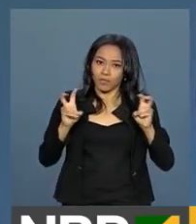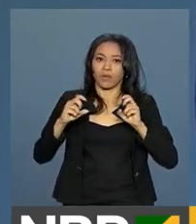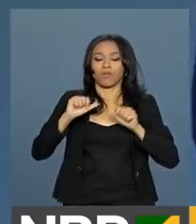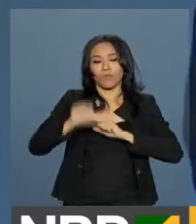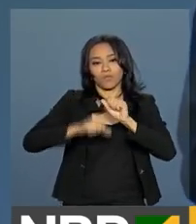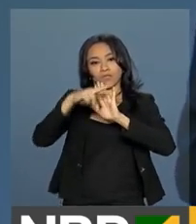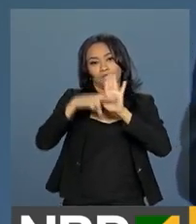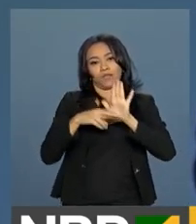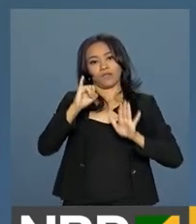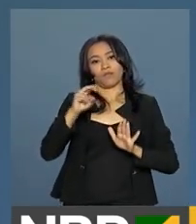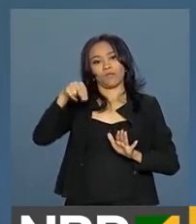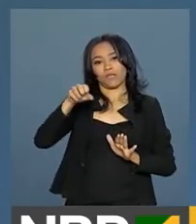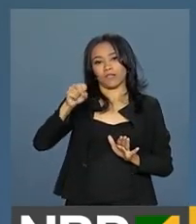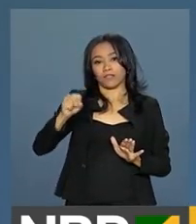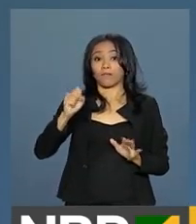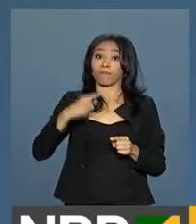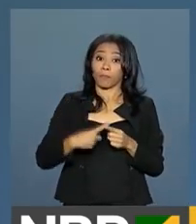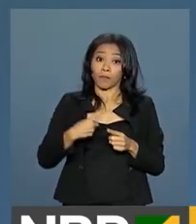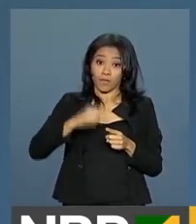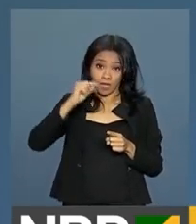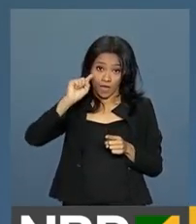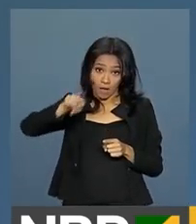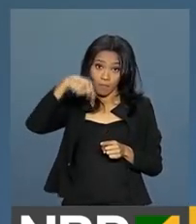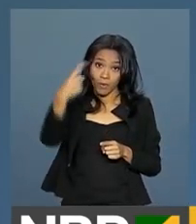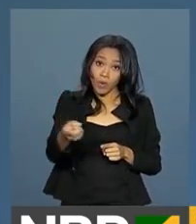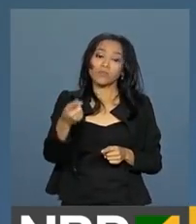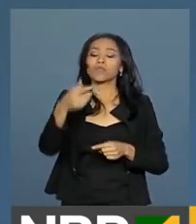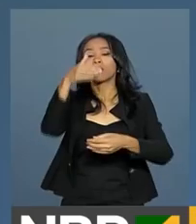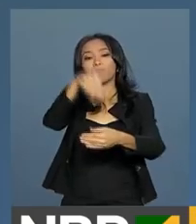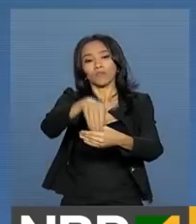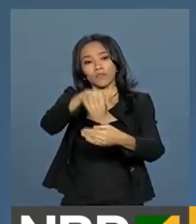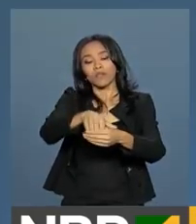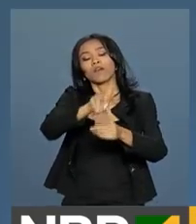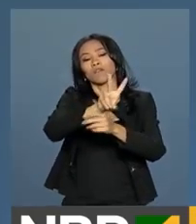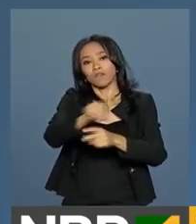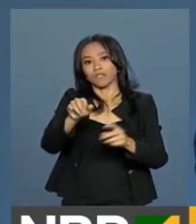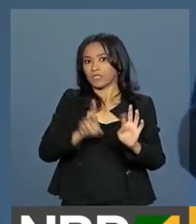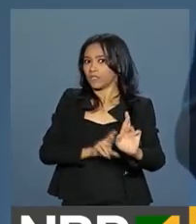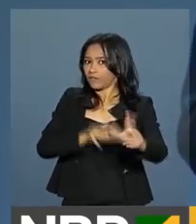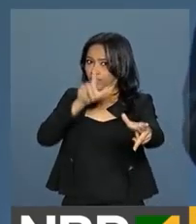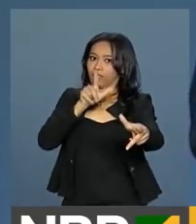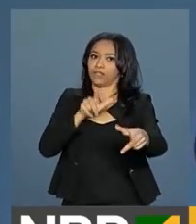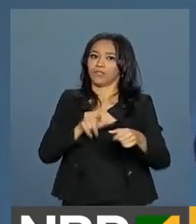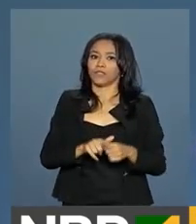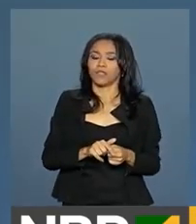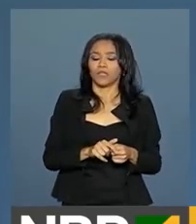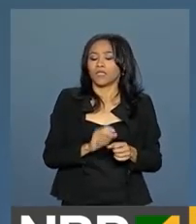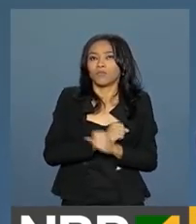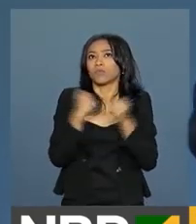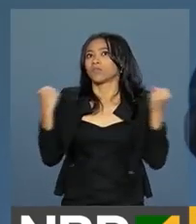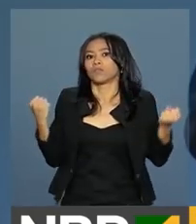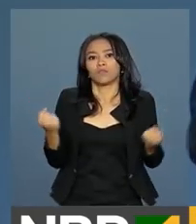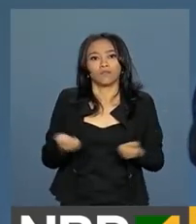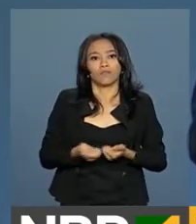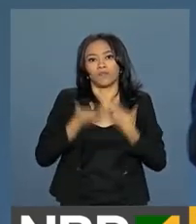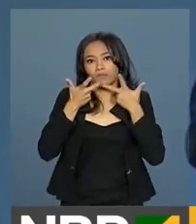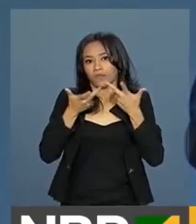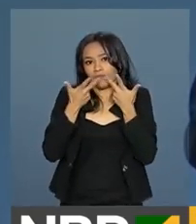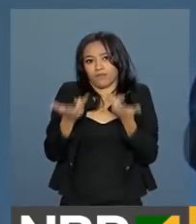serão tão distintas das que tivemos desde a redemocratização não será possível escamotear